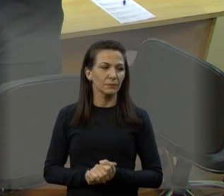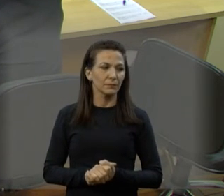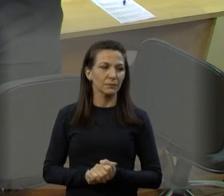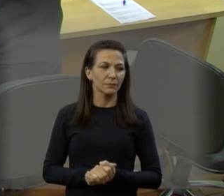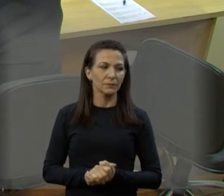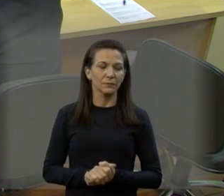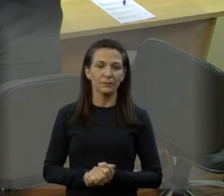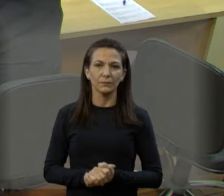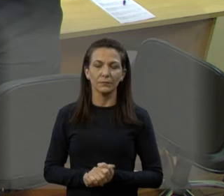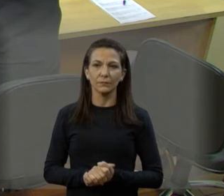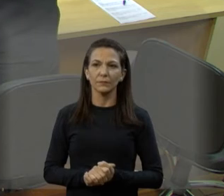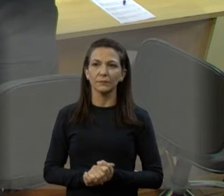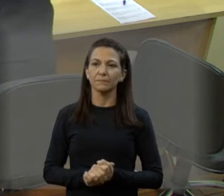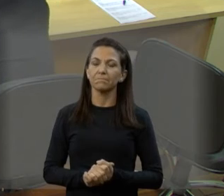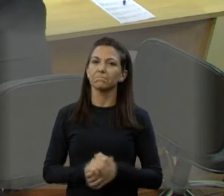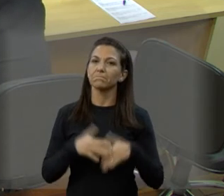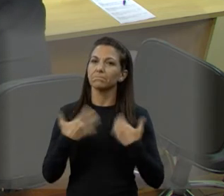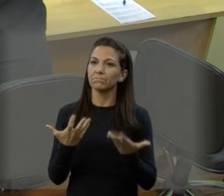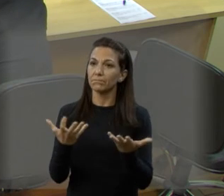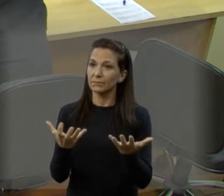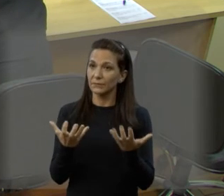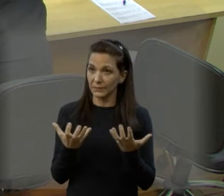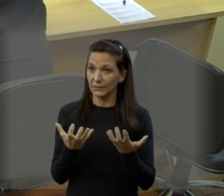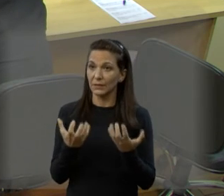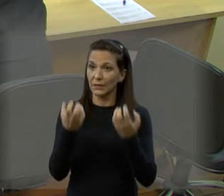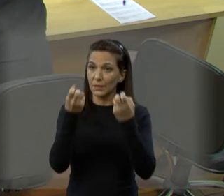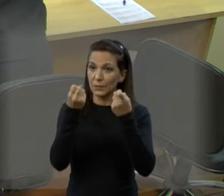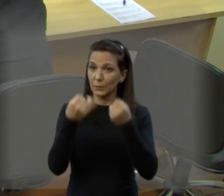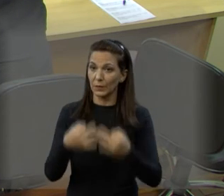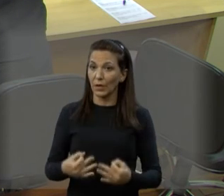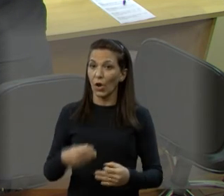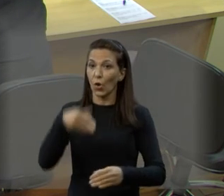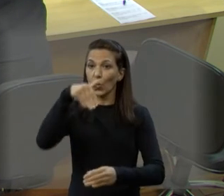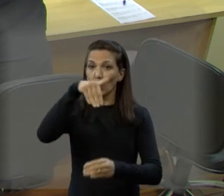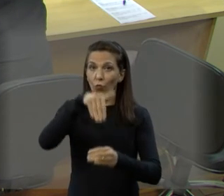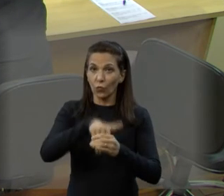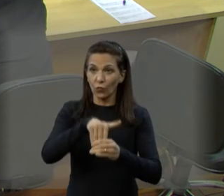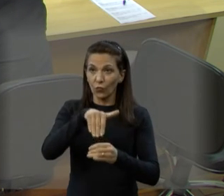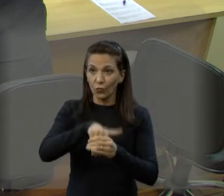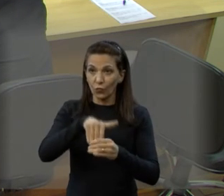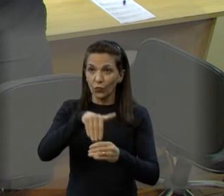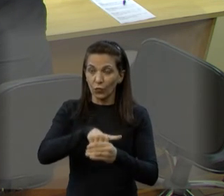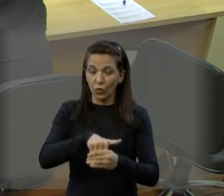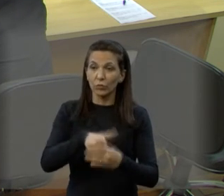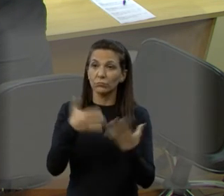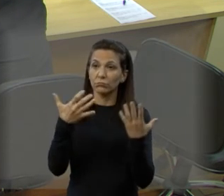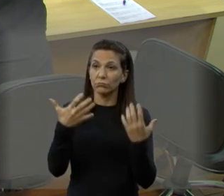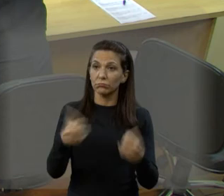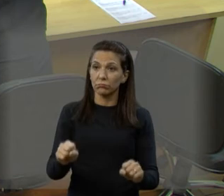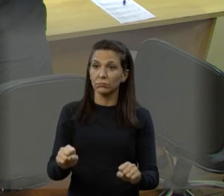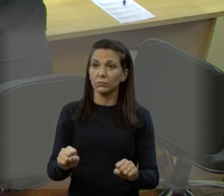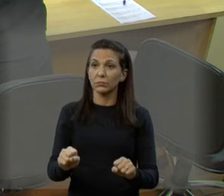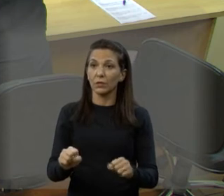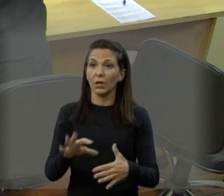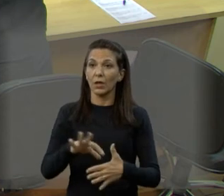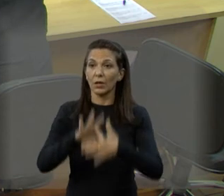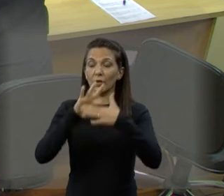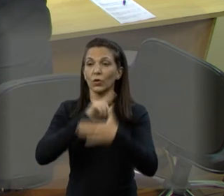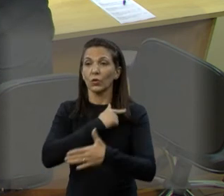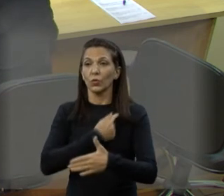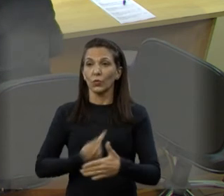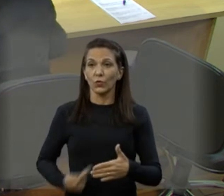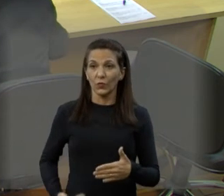aqui presente só queria justificar aqui meu voto vou ter favorável acho que como foi colocado pelo líder do governo